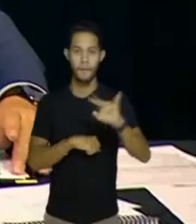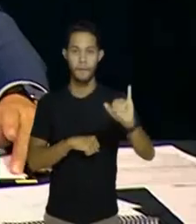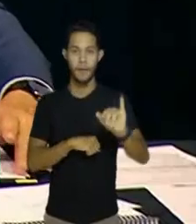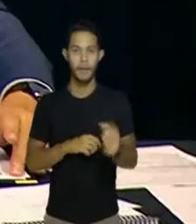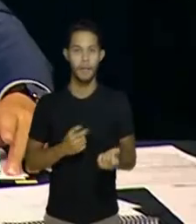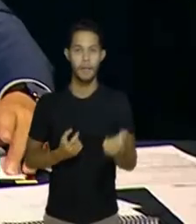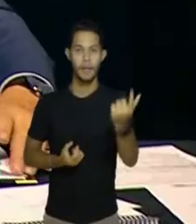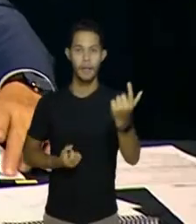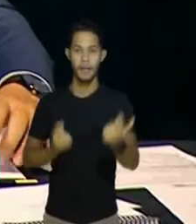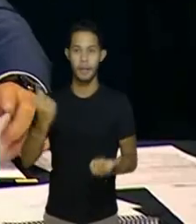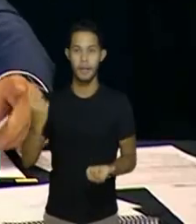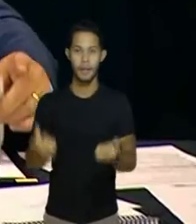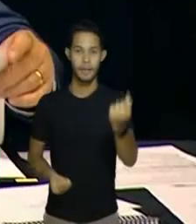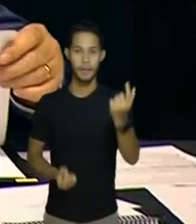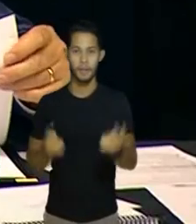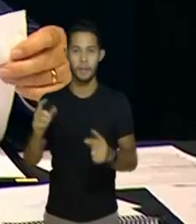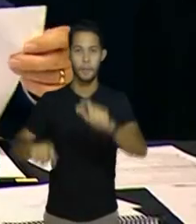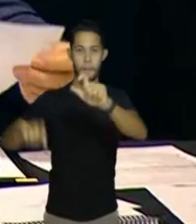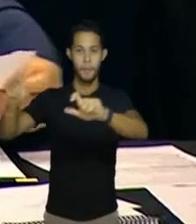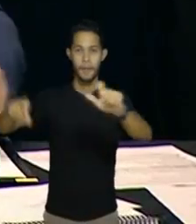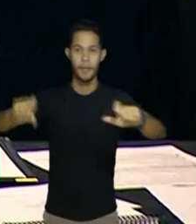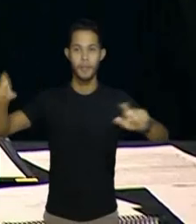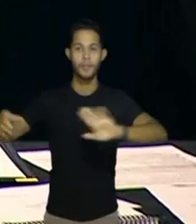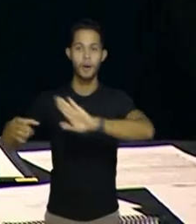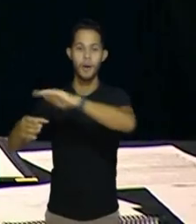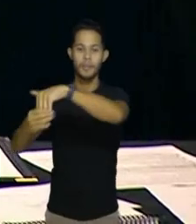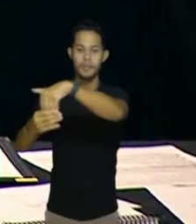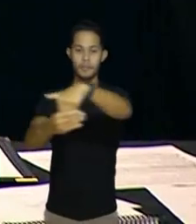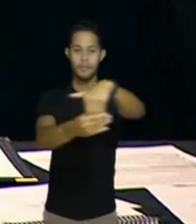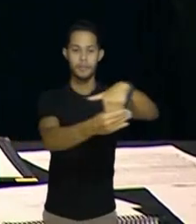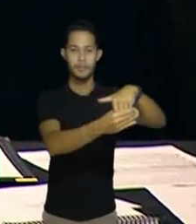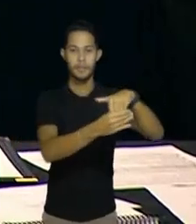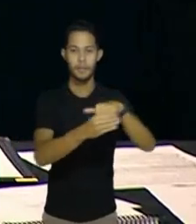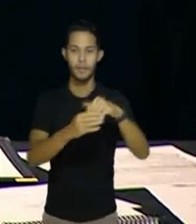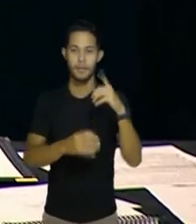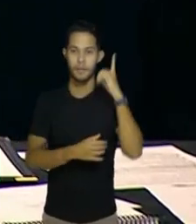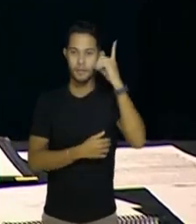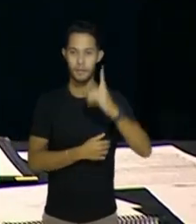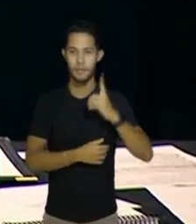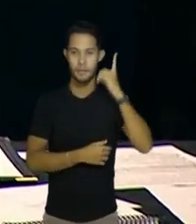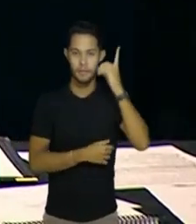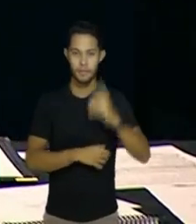os votos dos senhores e da senhora deputada.